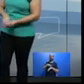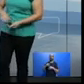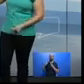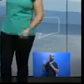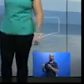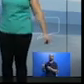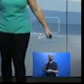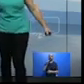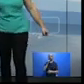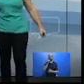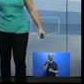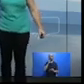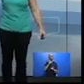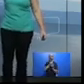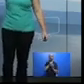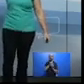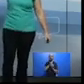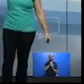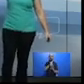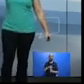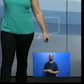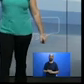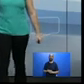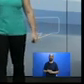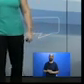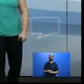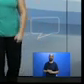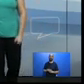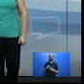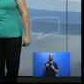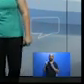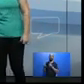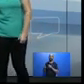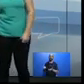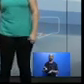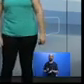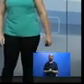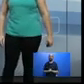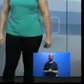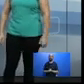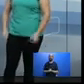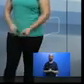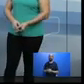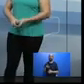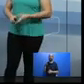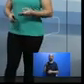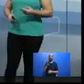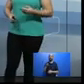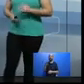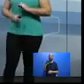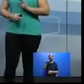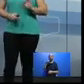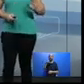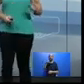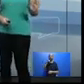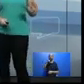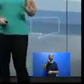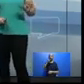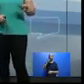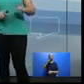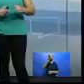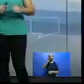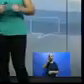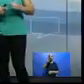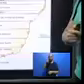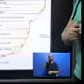Pernambuco. Ó, ele ganhou esse pedaço de terra aqui, ó. Por isso sou chamado de capitão mor. Quando eu morrer, vai ficar tudo para o